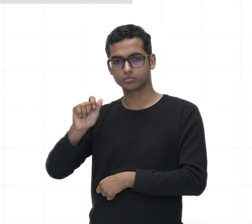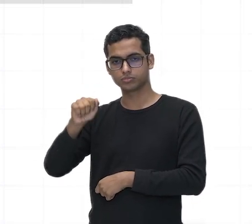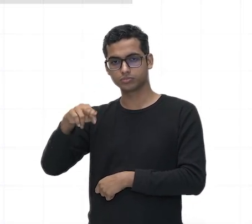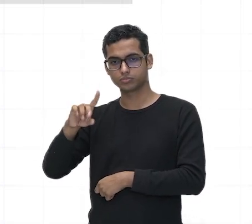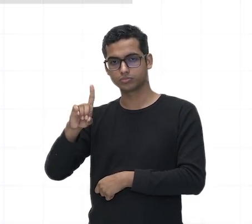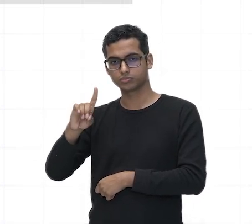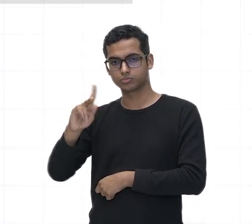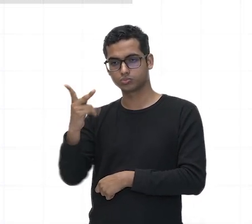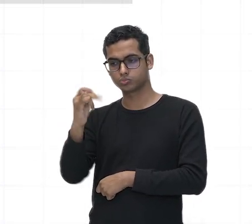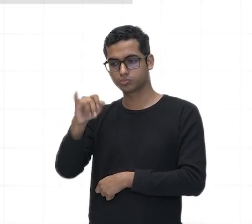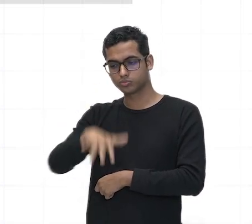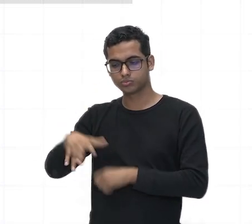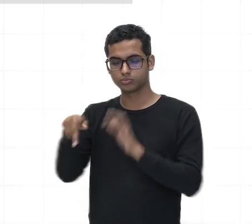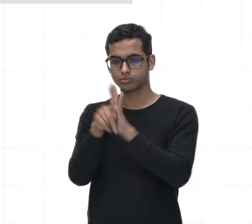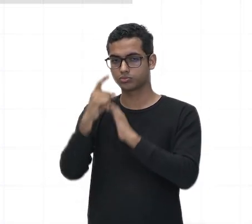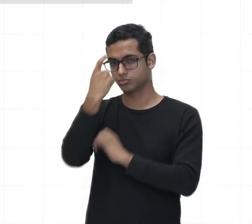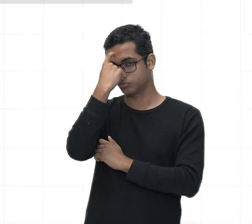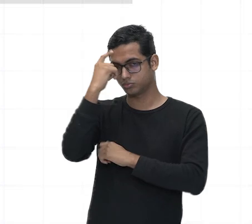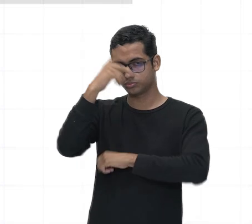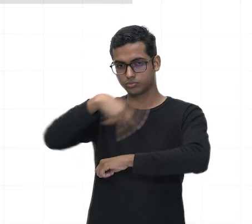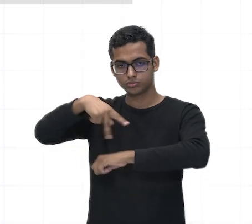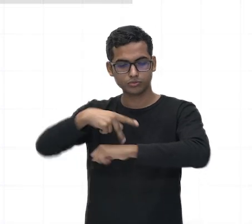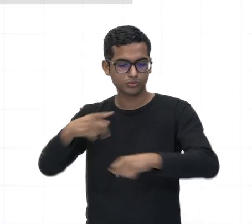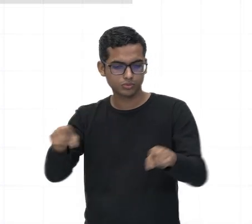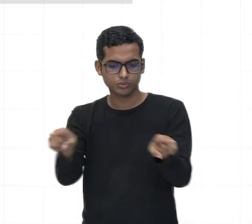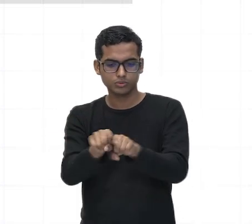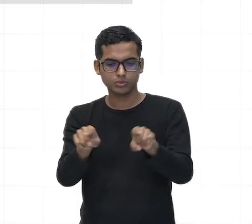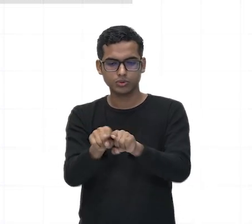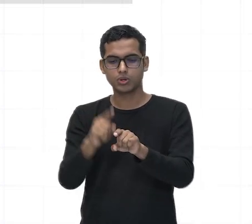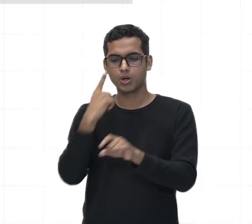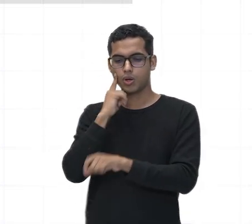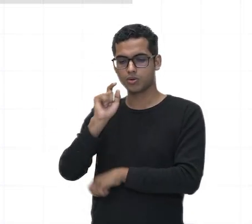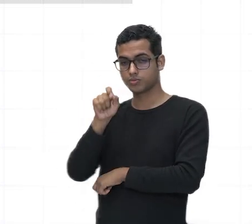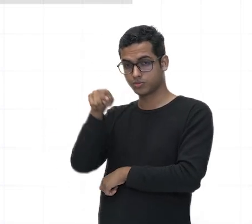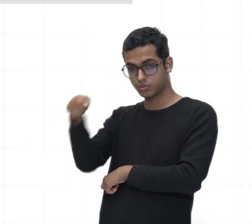líder político, né,